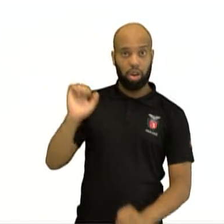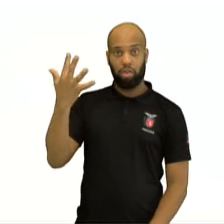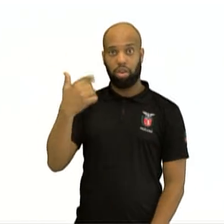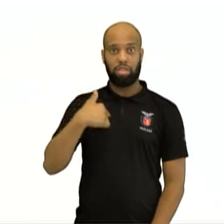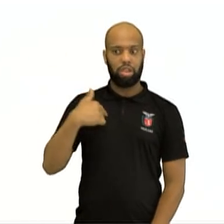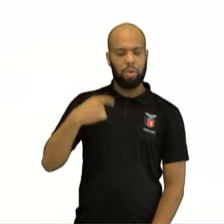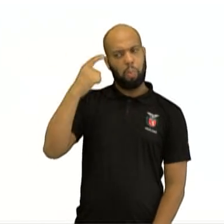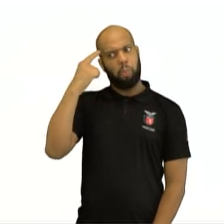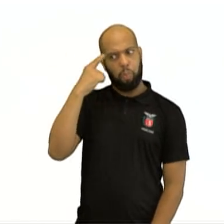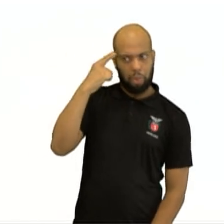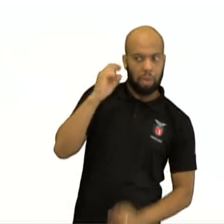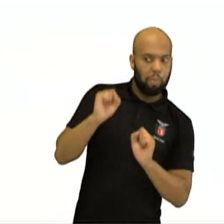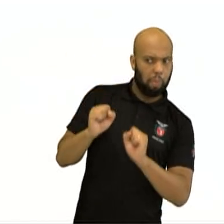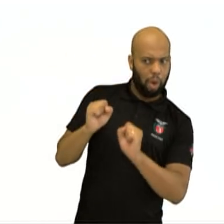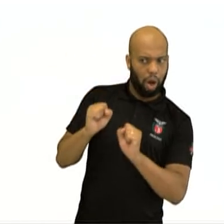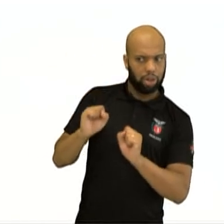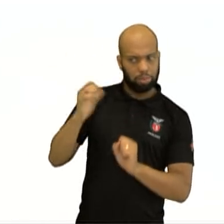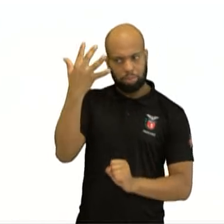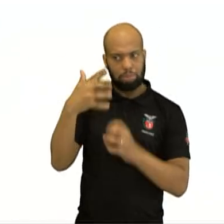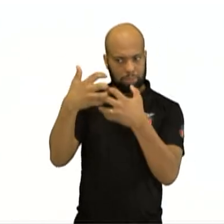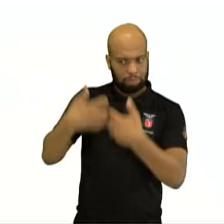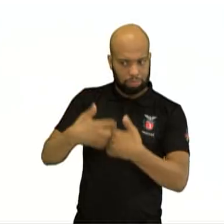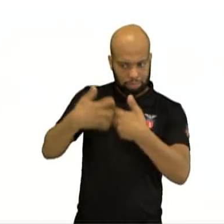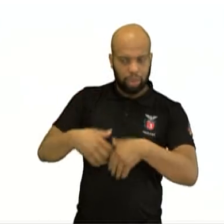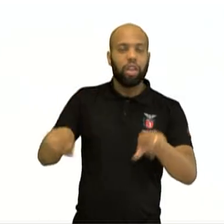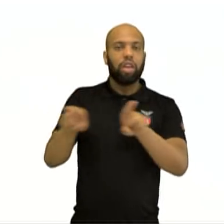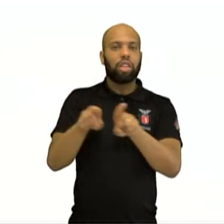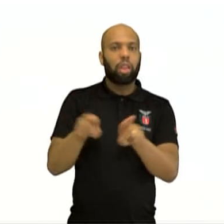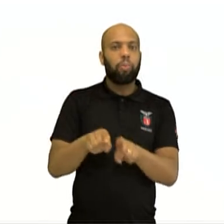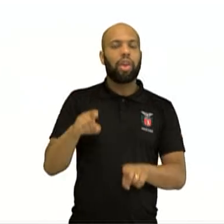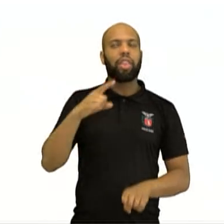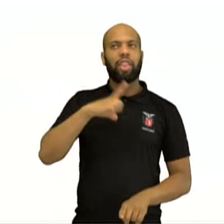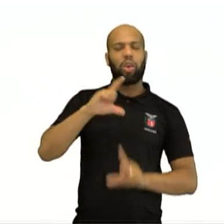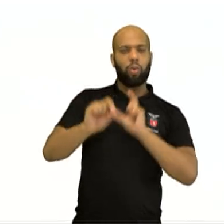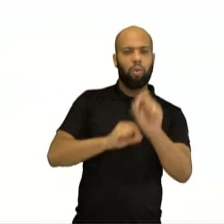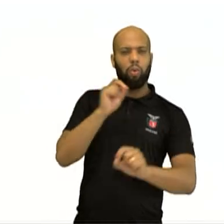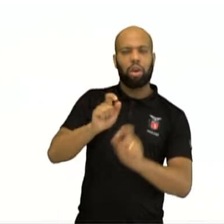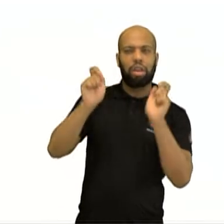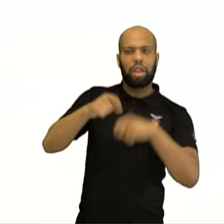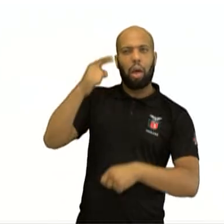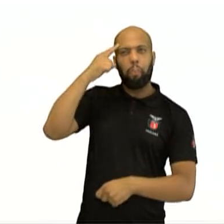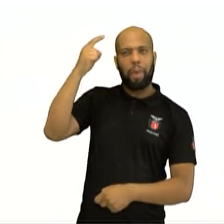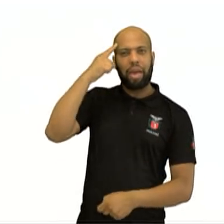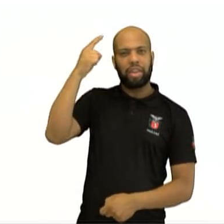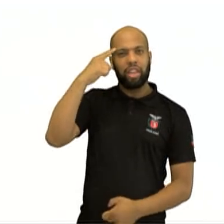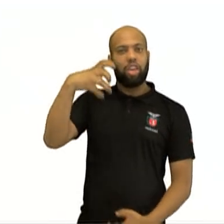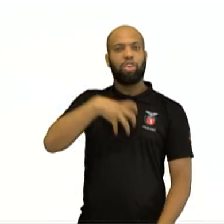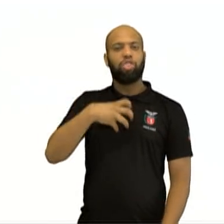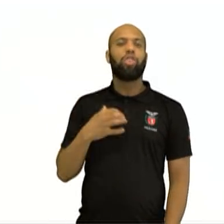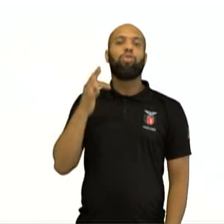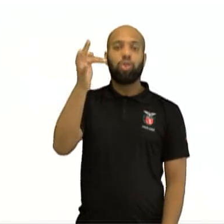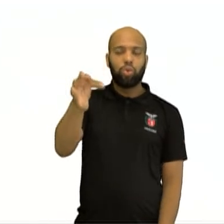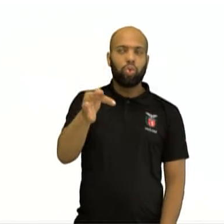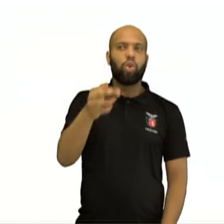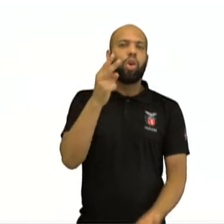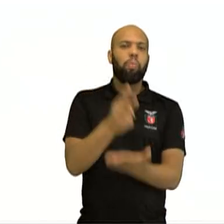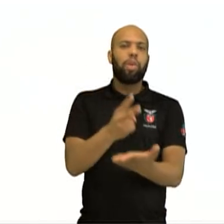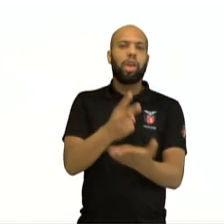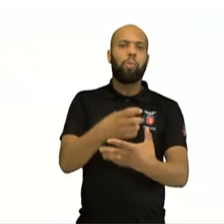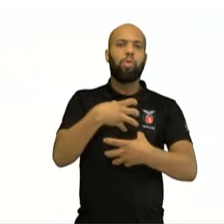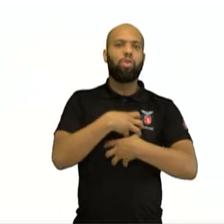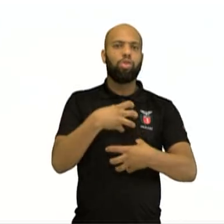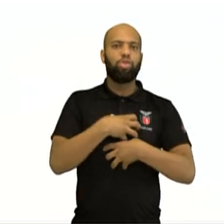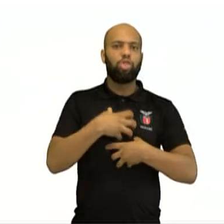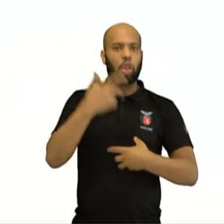aconteça. Também permitem uma previsão dos fenômenos futuros que detenham as mesmas condições regulares dos